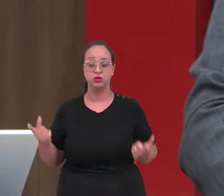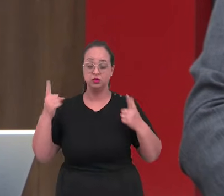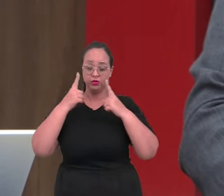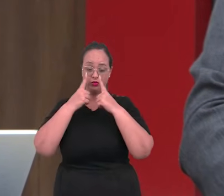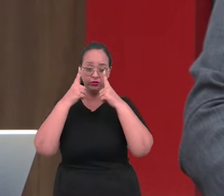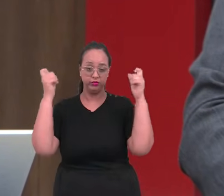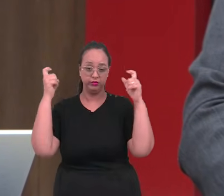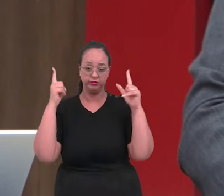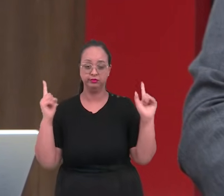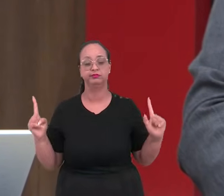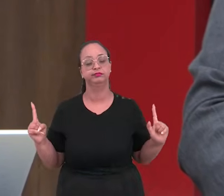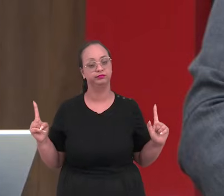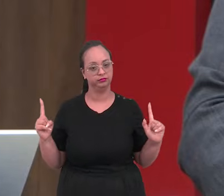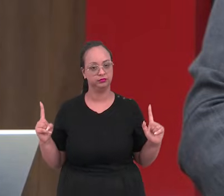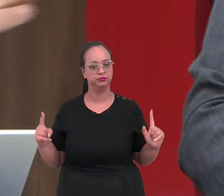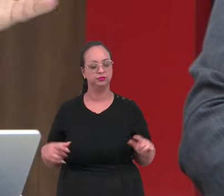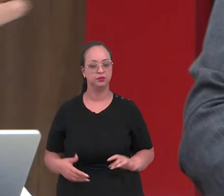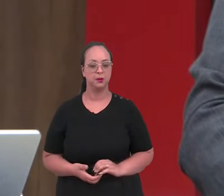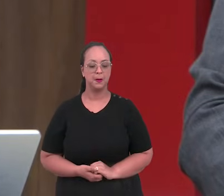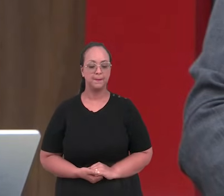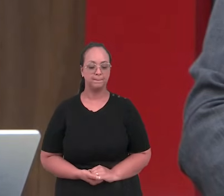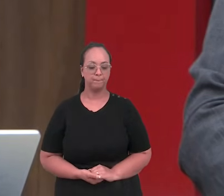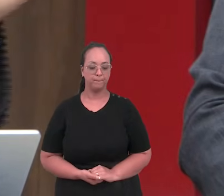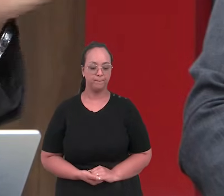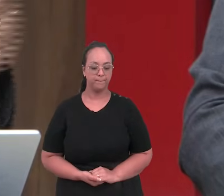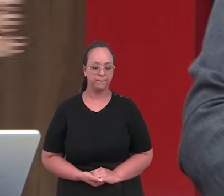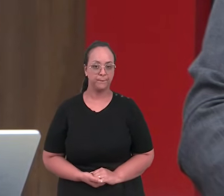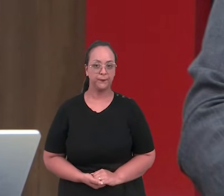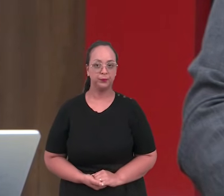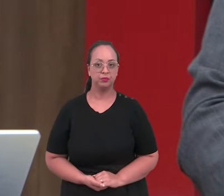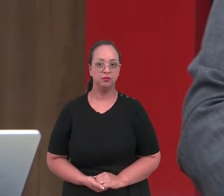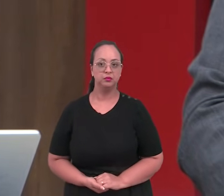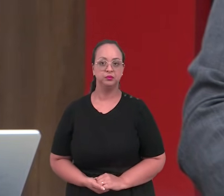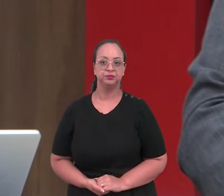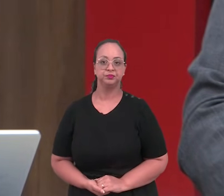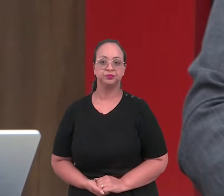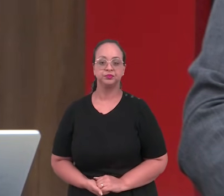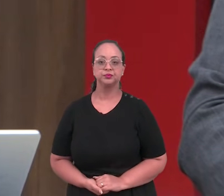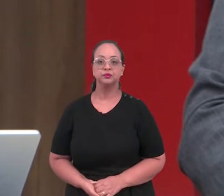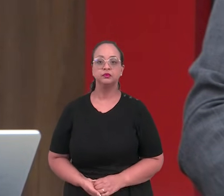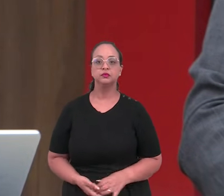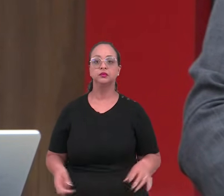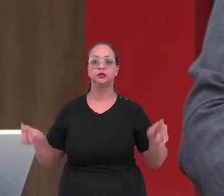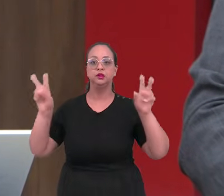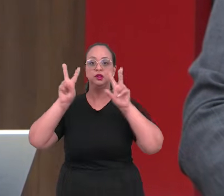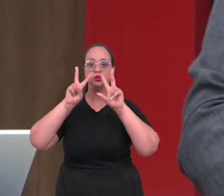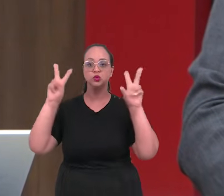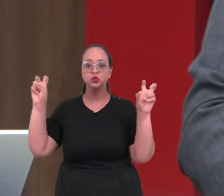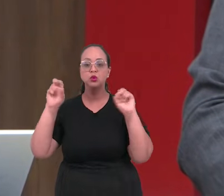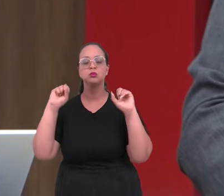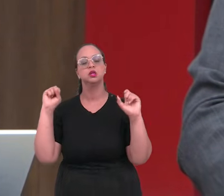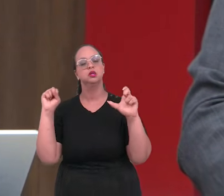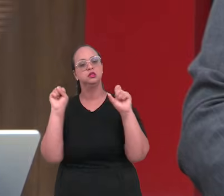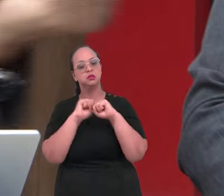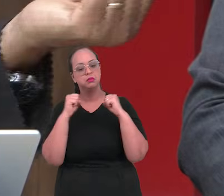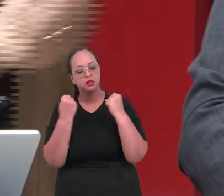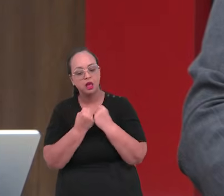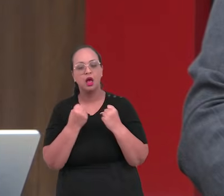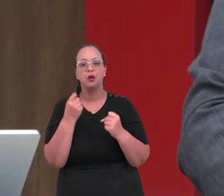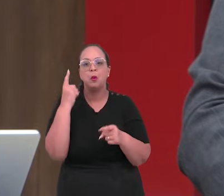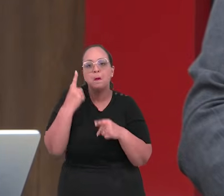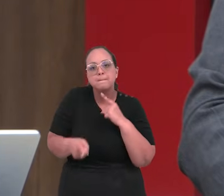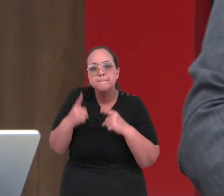violentíssimo. Foi implantado, acho que os seminários também, a questão dos seminários, a questão a proibição